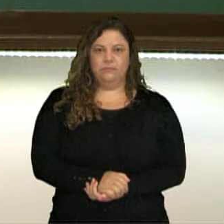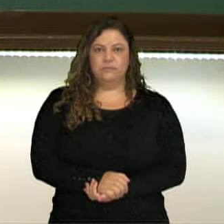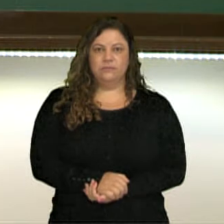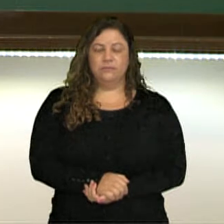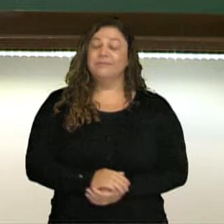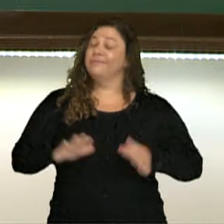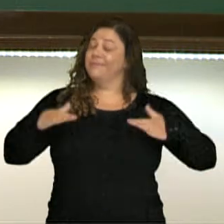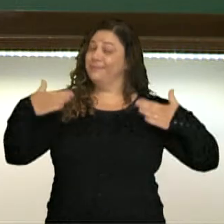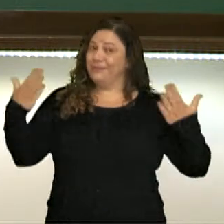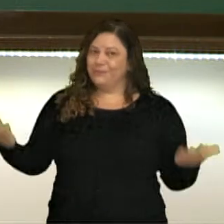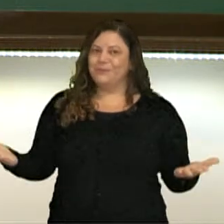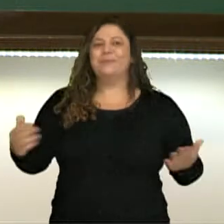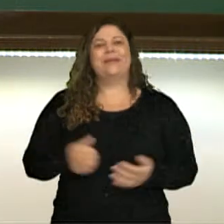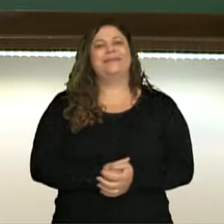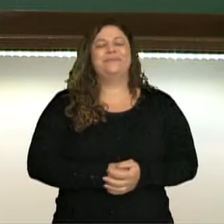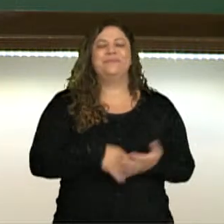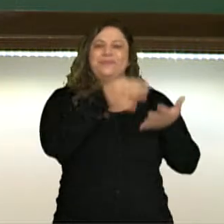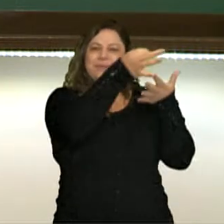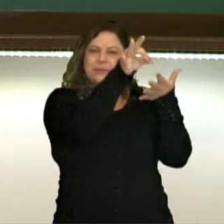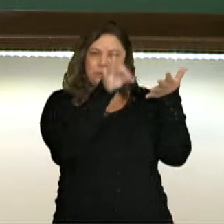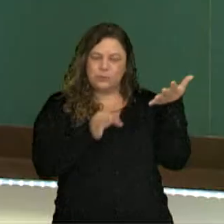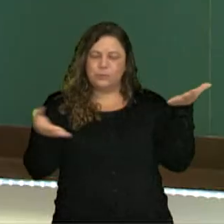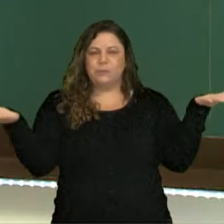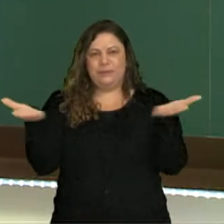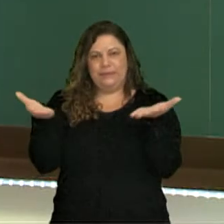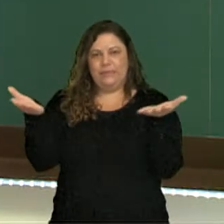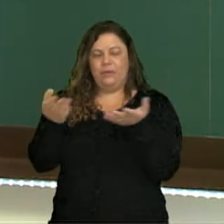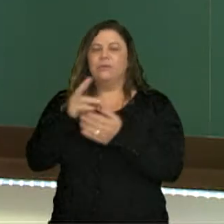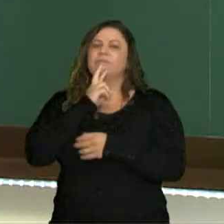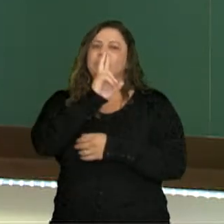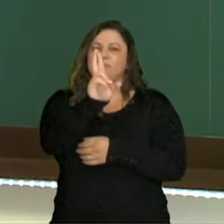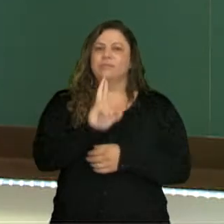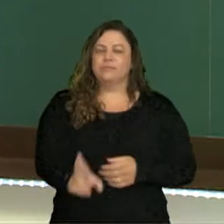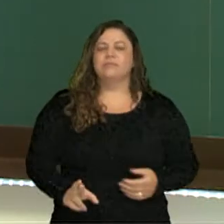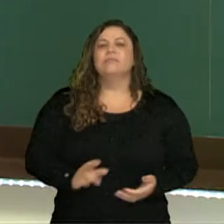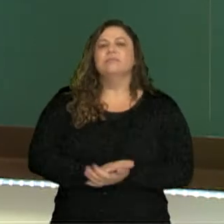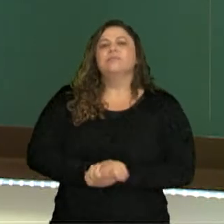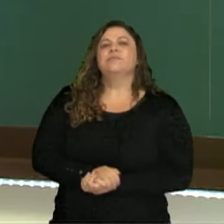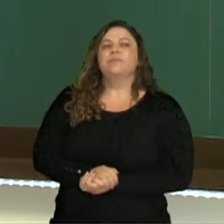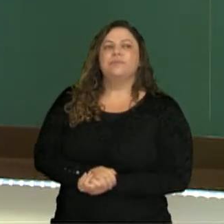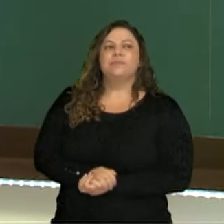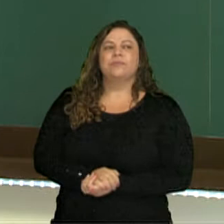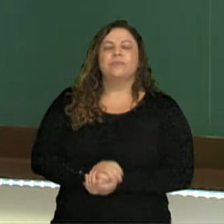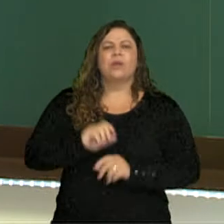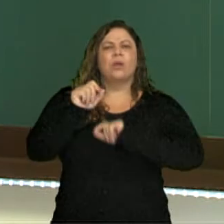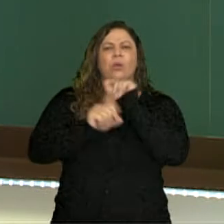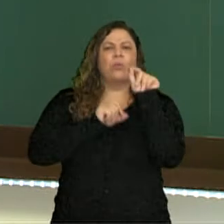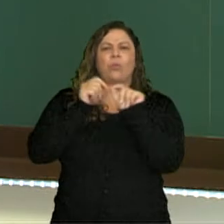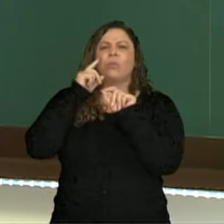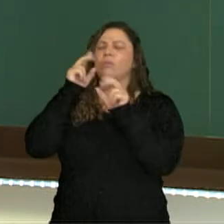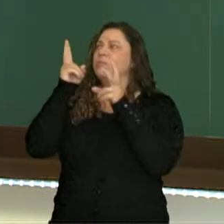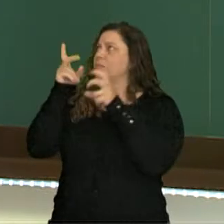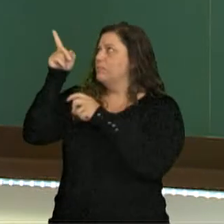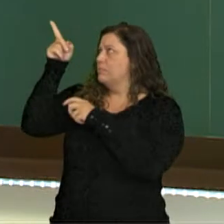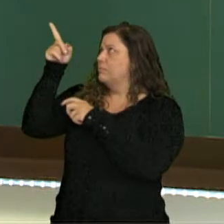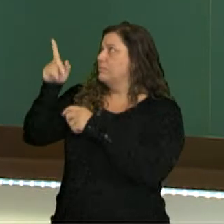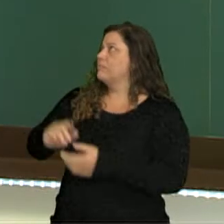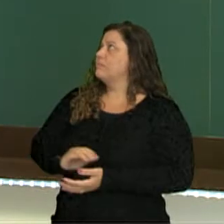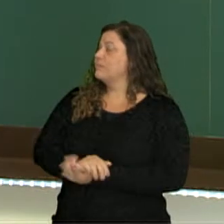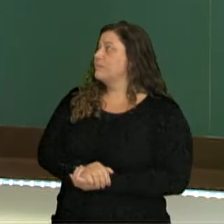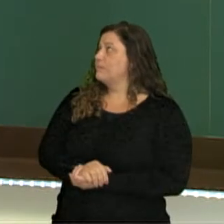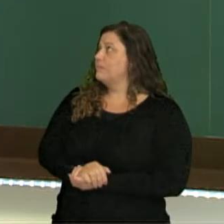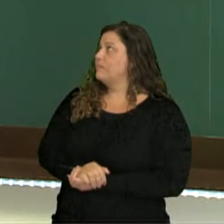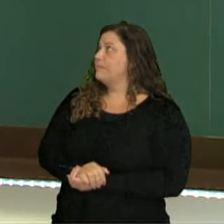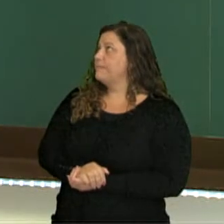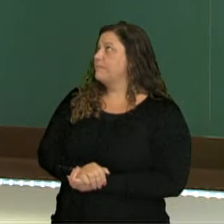Muy bien, a conferir entonces las respuestas. ¿Cuál es la idea principal del enunciado? La idea